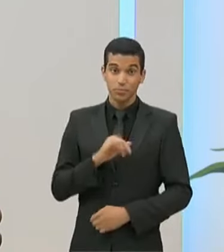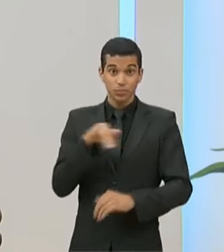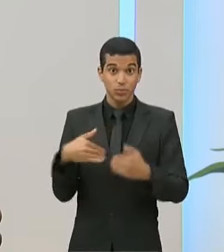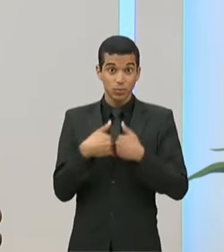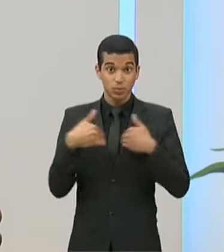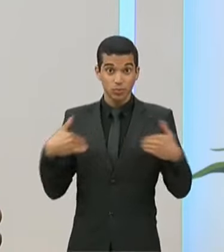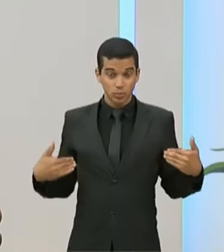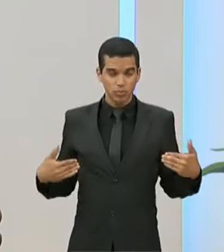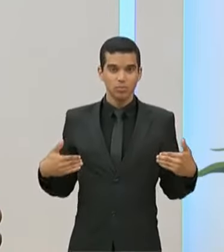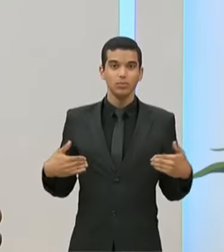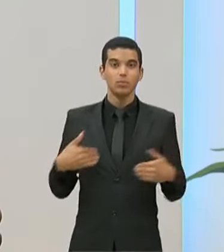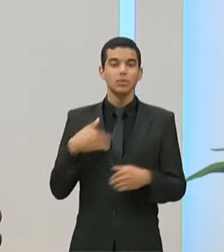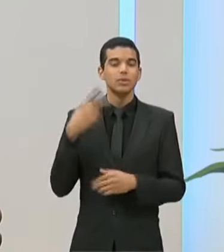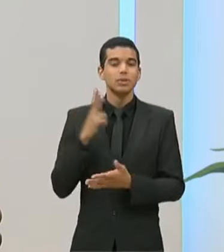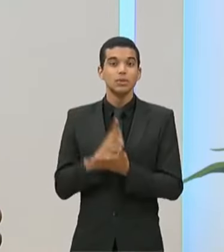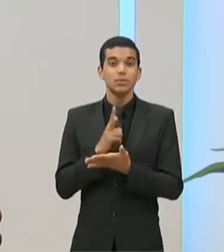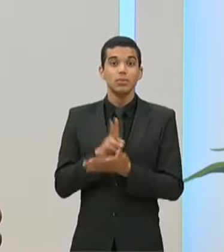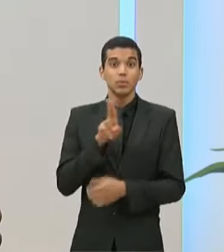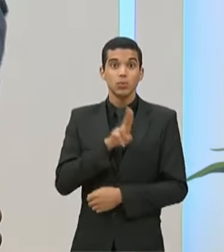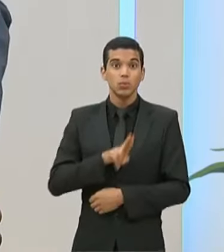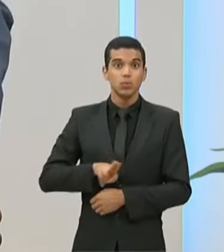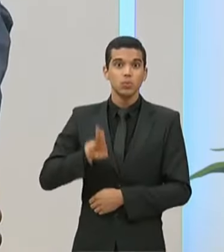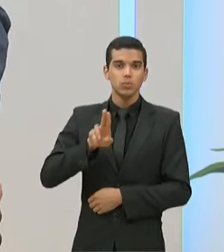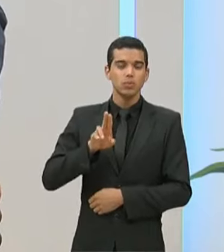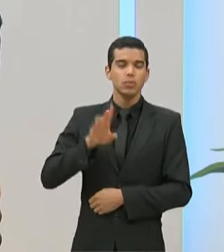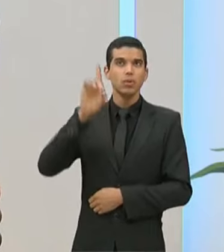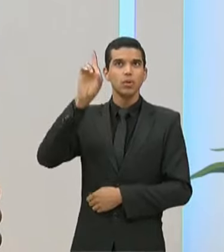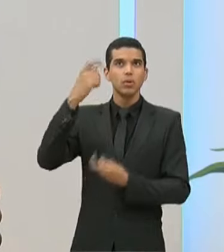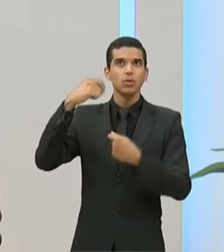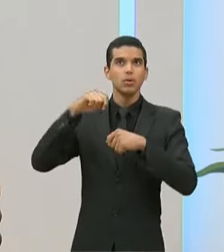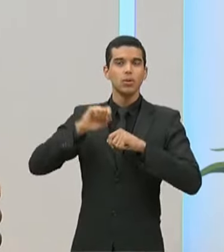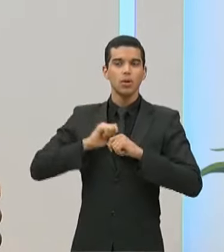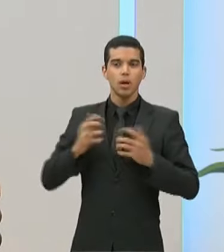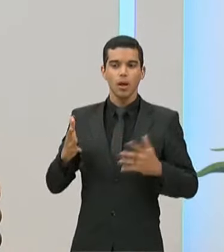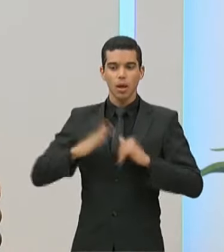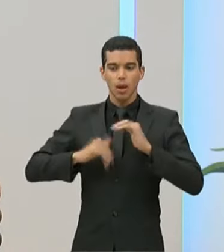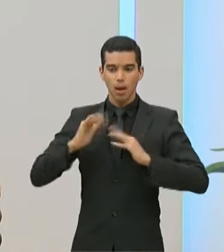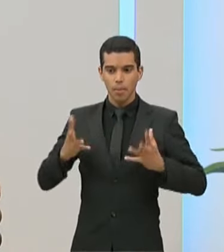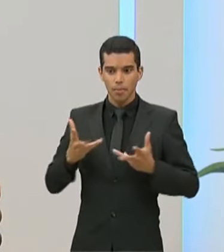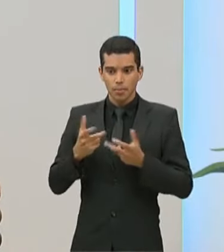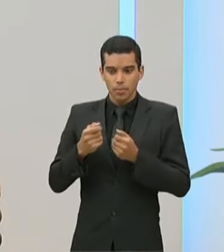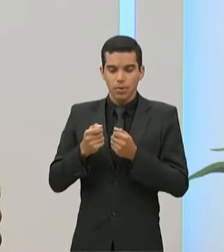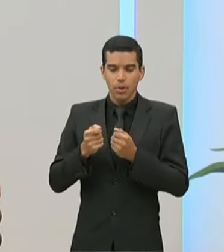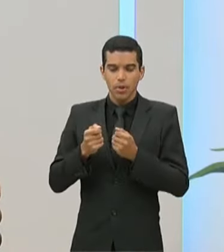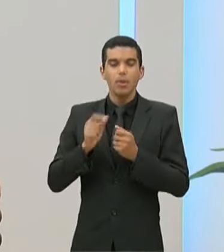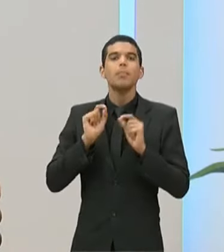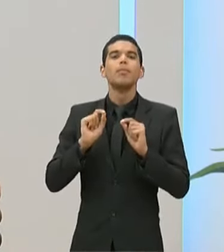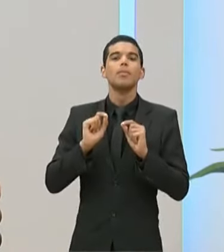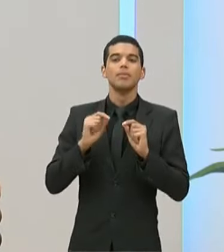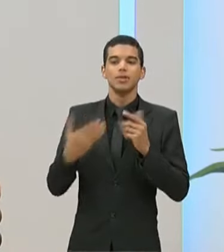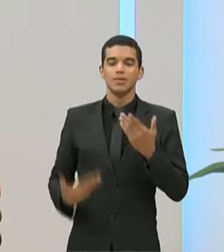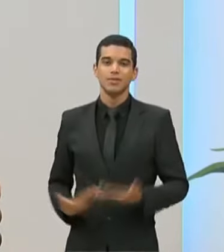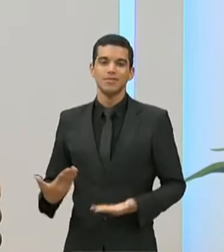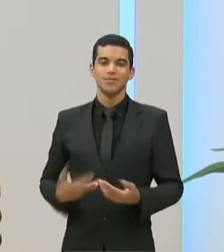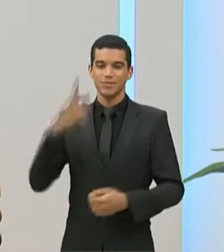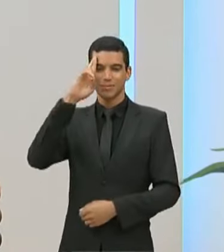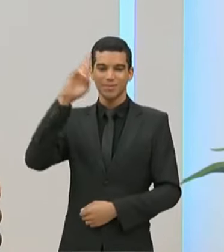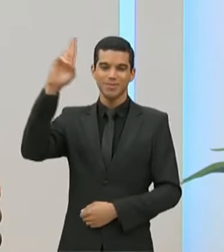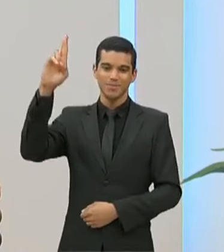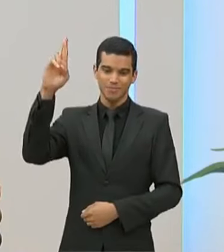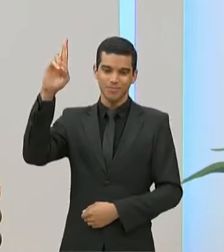glorificar o nome do Senhor. Mesmo quando estava lá na prisão, ele continua usando